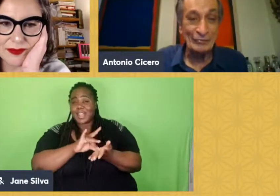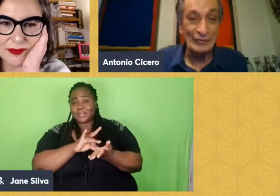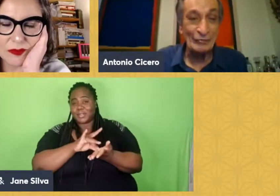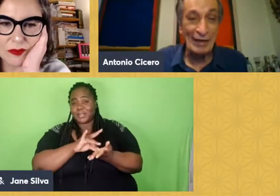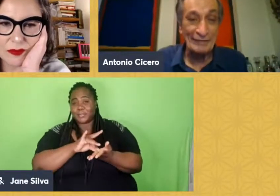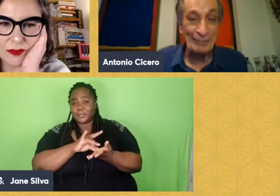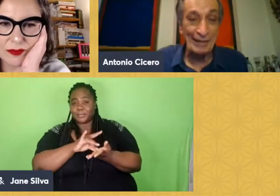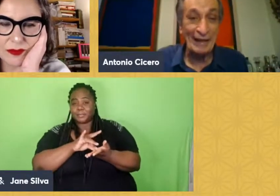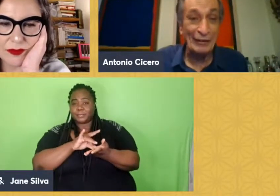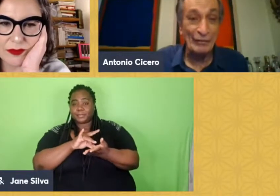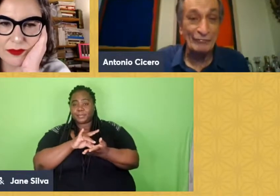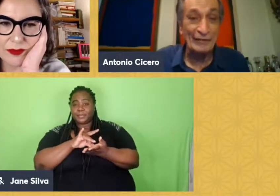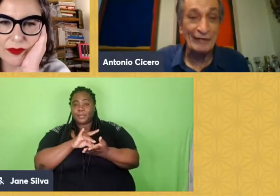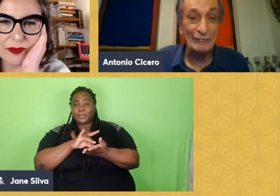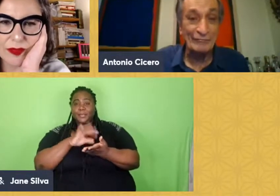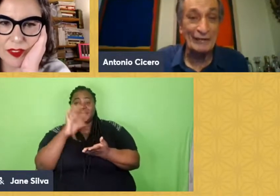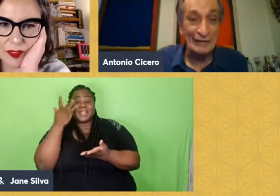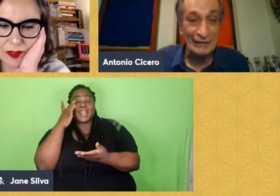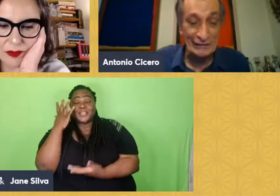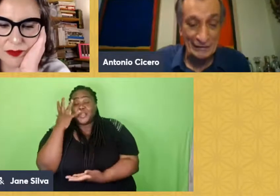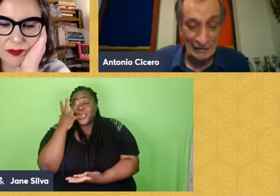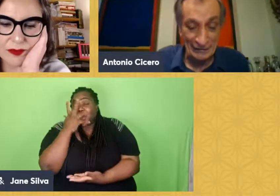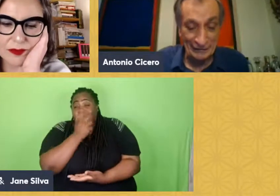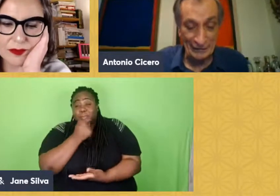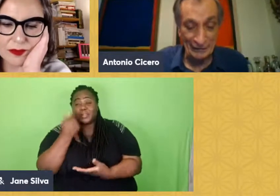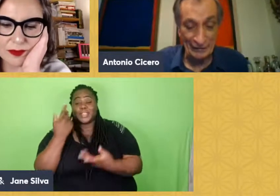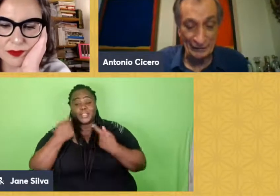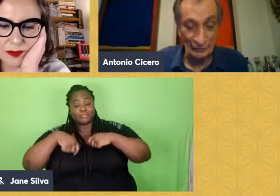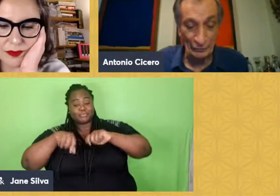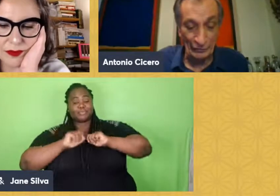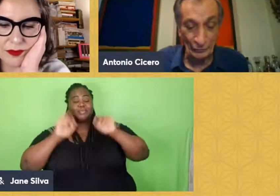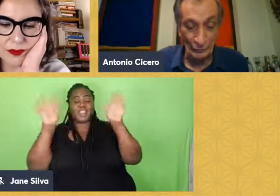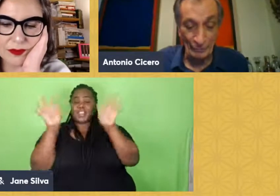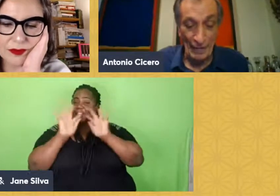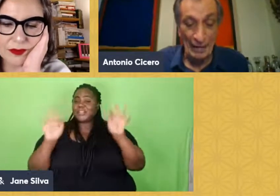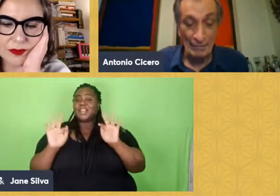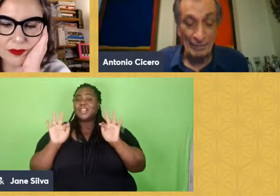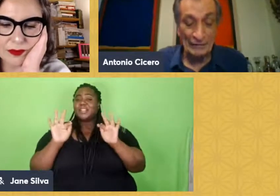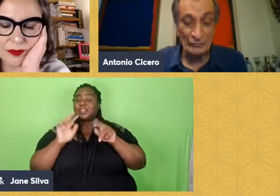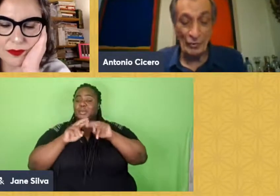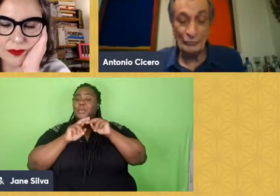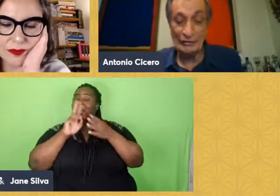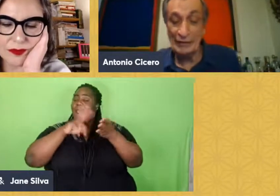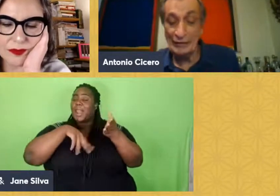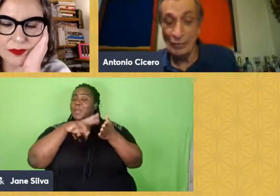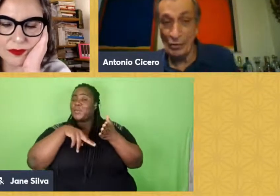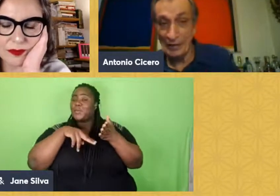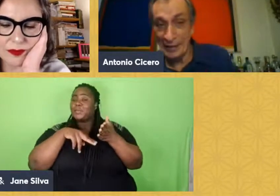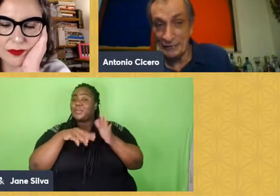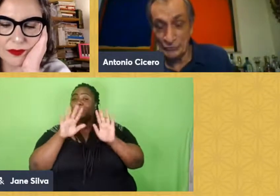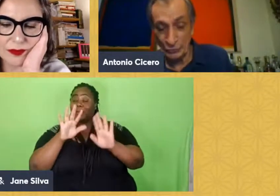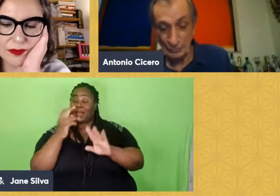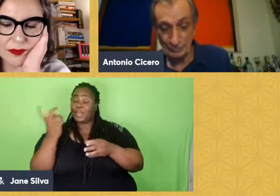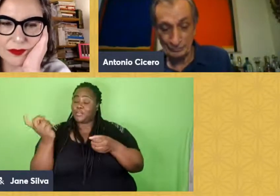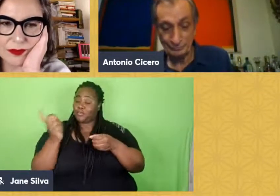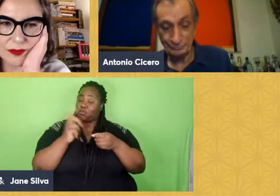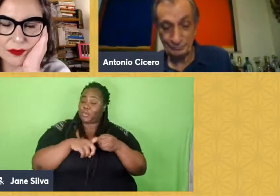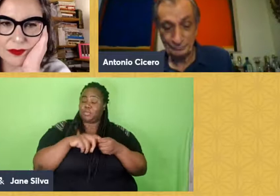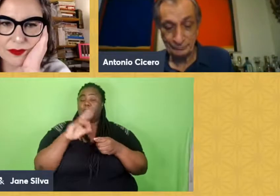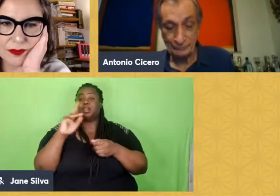e o acha belo e fica feliz de tê-lo lido. Mas, voltando a Horácio,